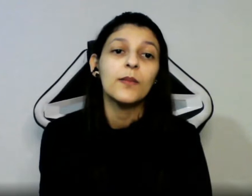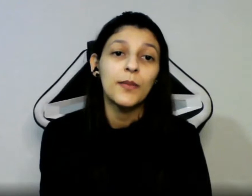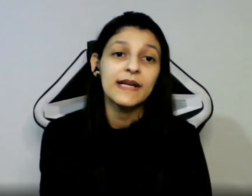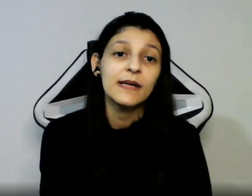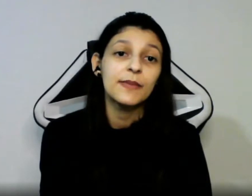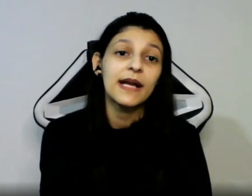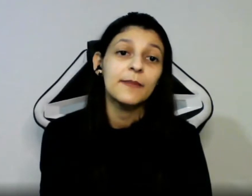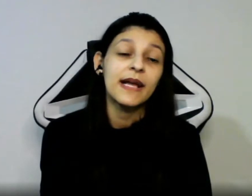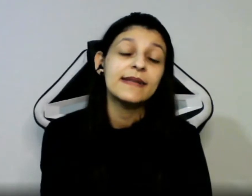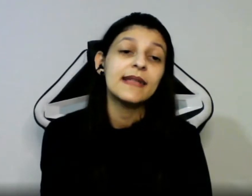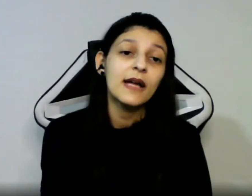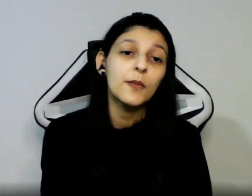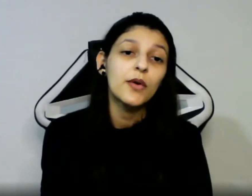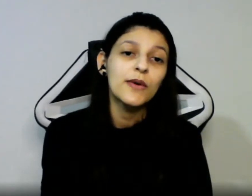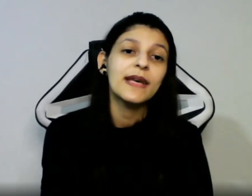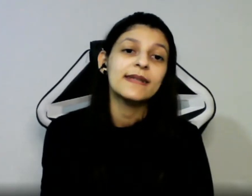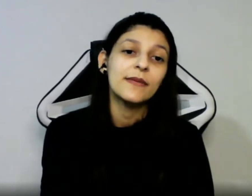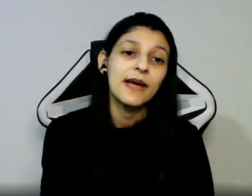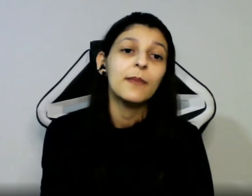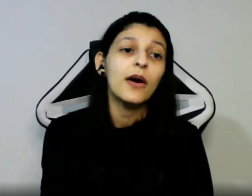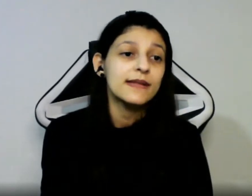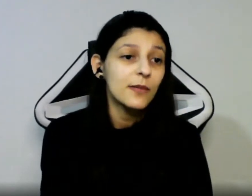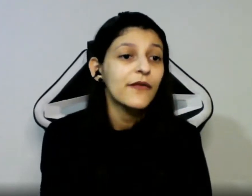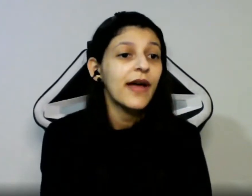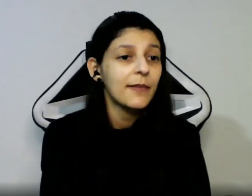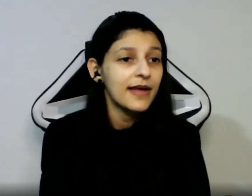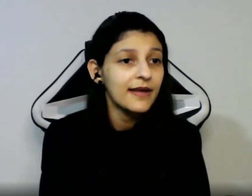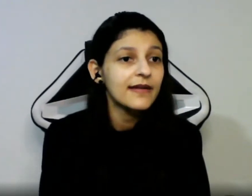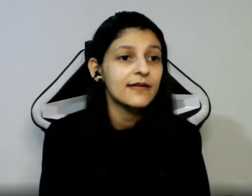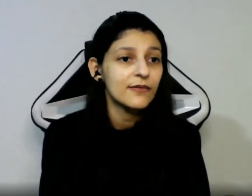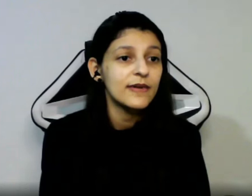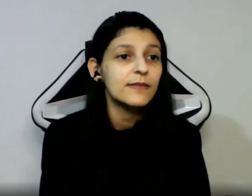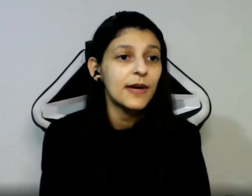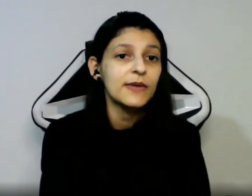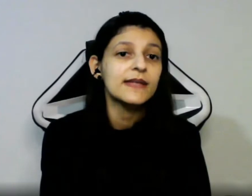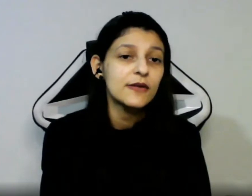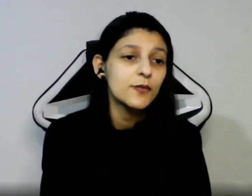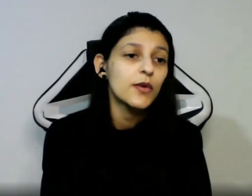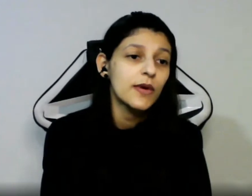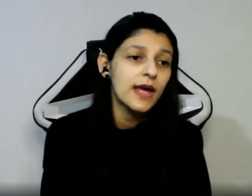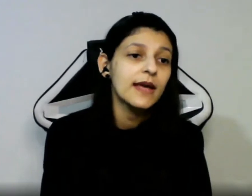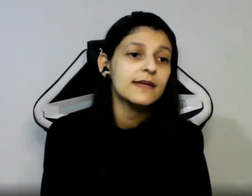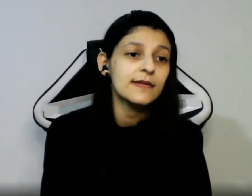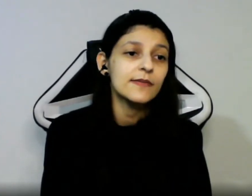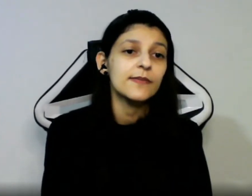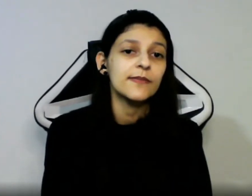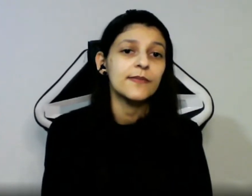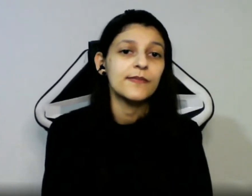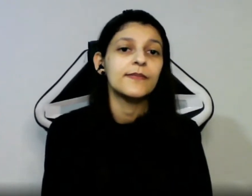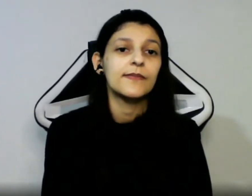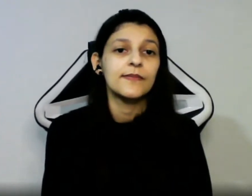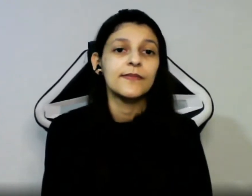Então, por exemplo, para ensinar o português também, pode ser uma ferramenta para o ensino de português.